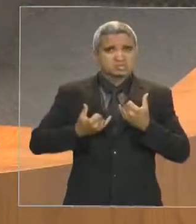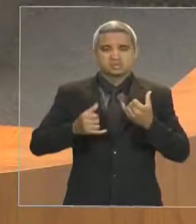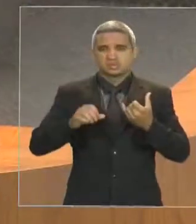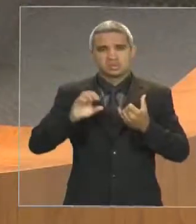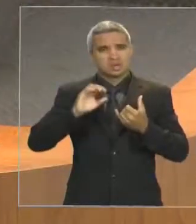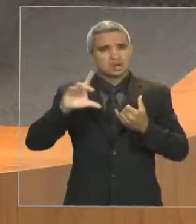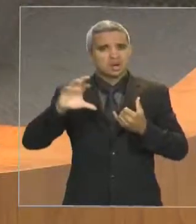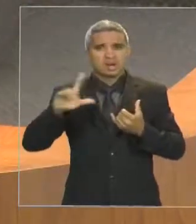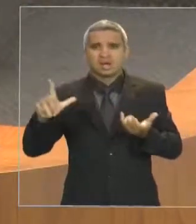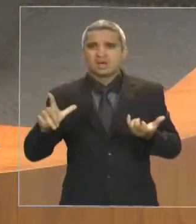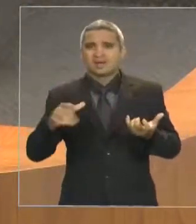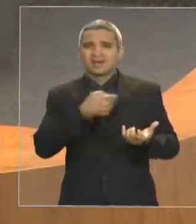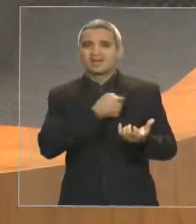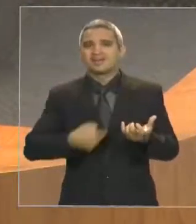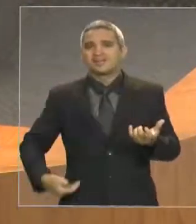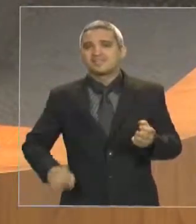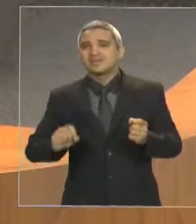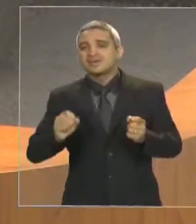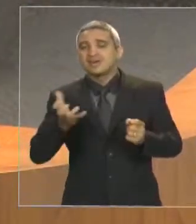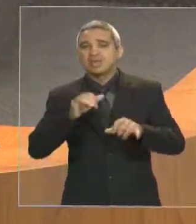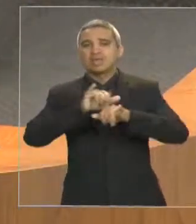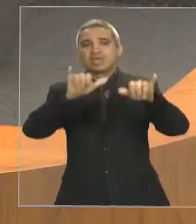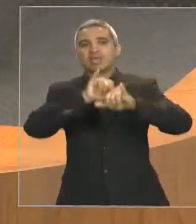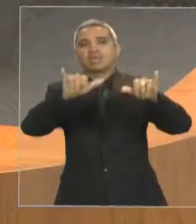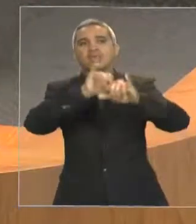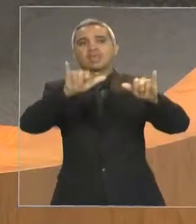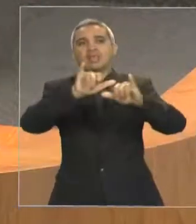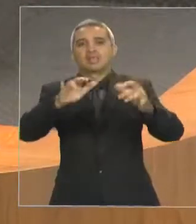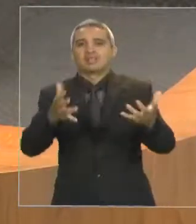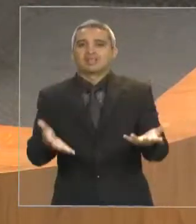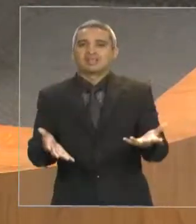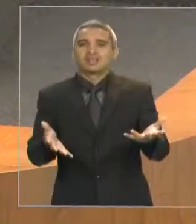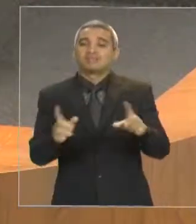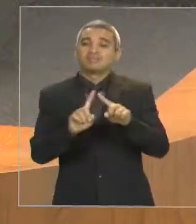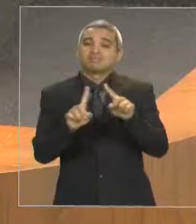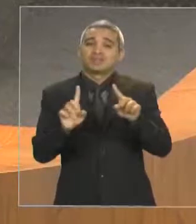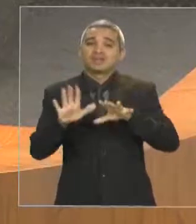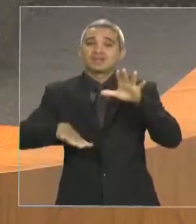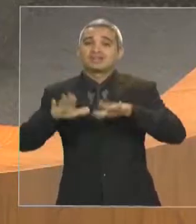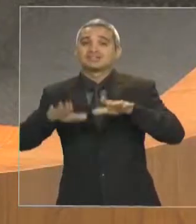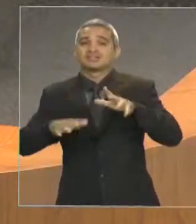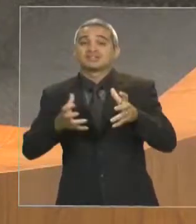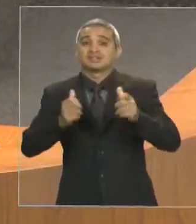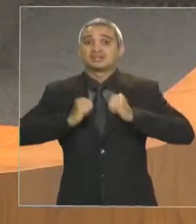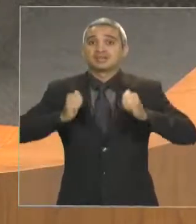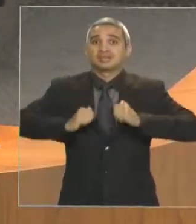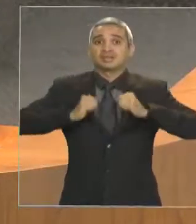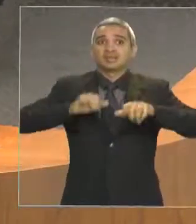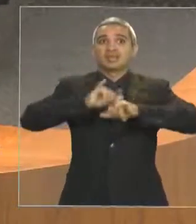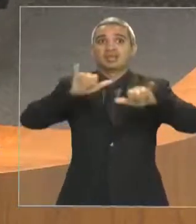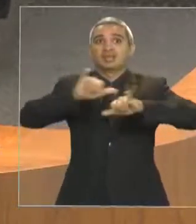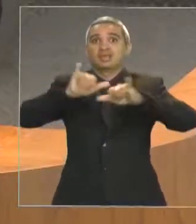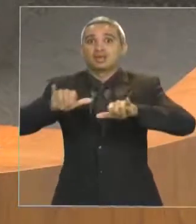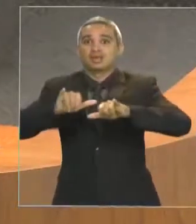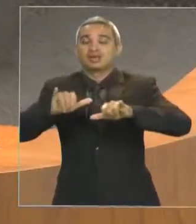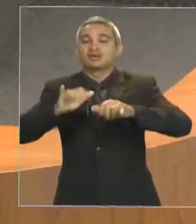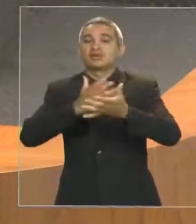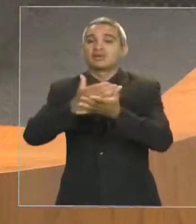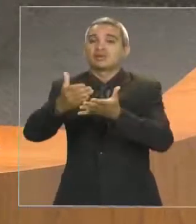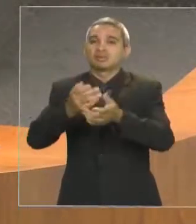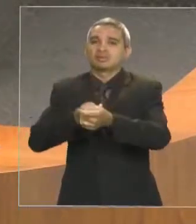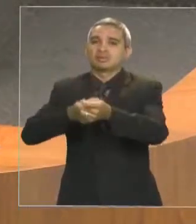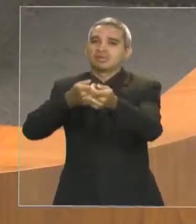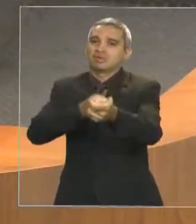de divulgar aquilo que foi feito. E muitas vezes nesse afã chegam informações distorcidas